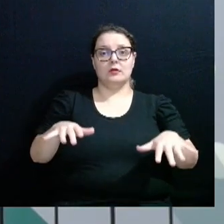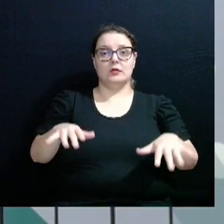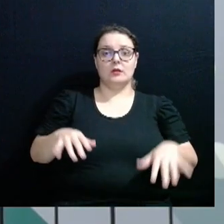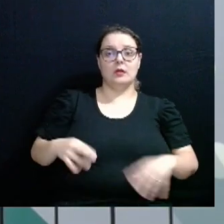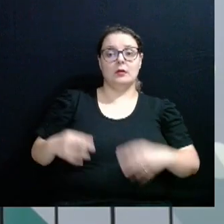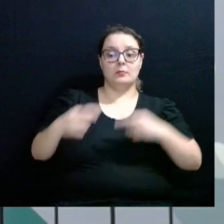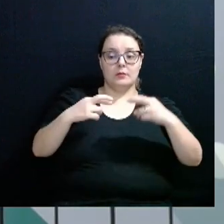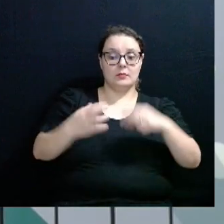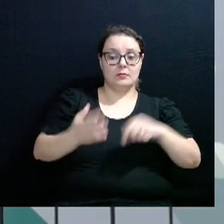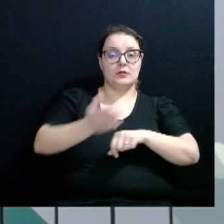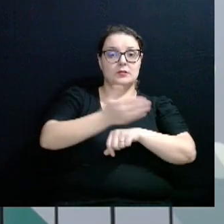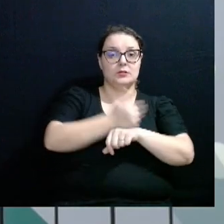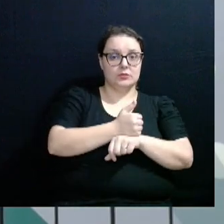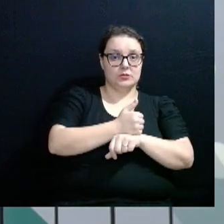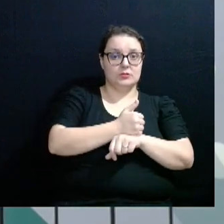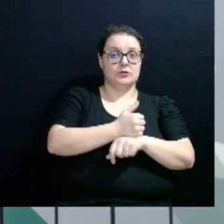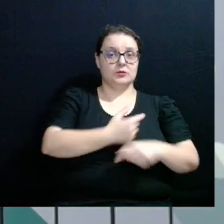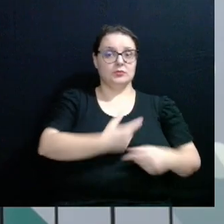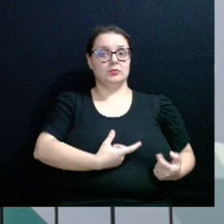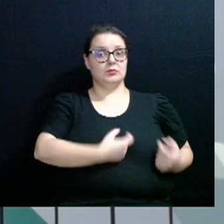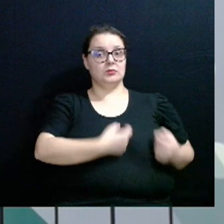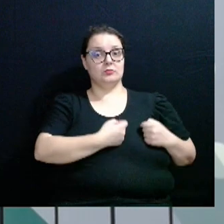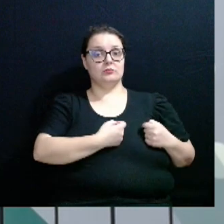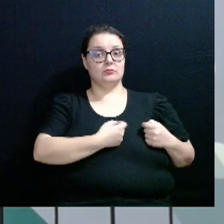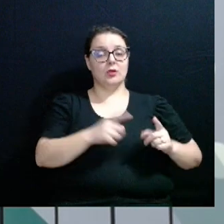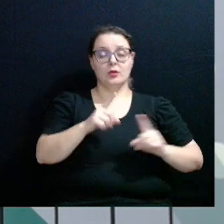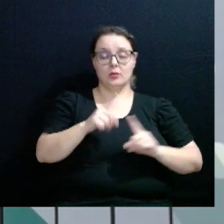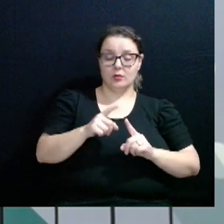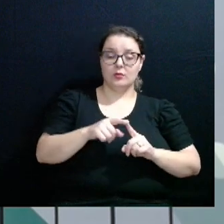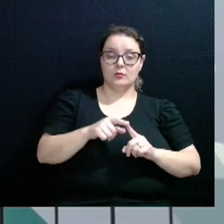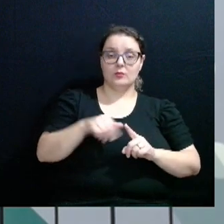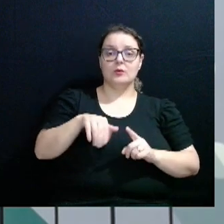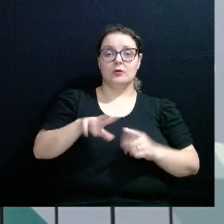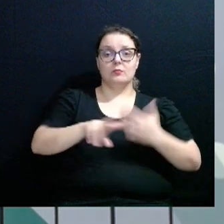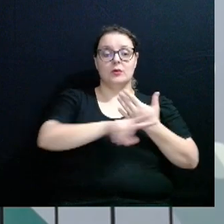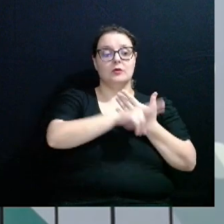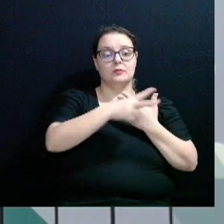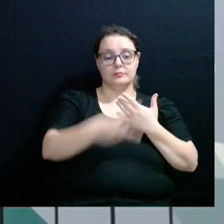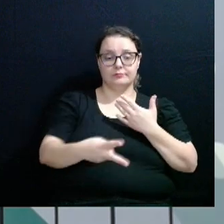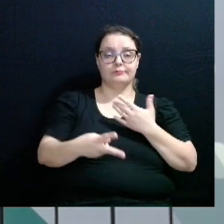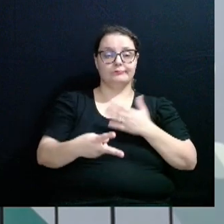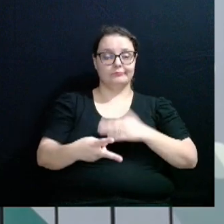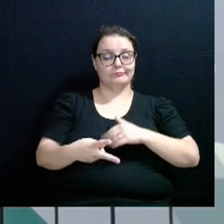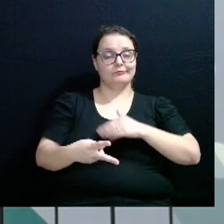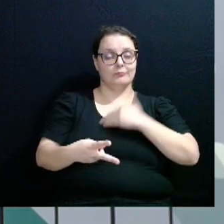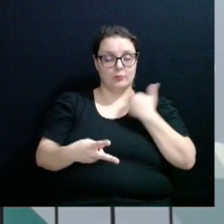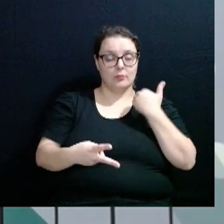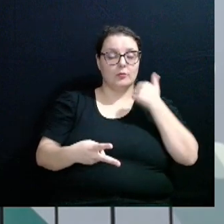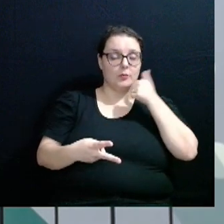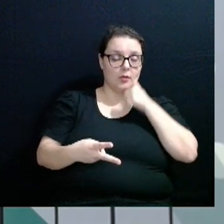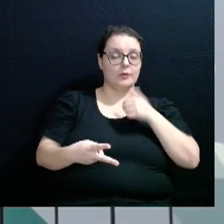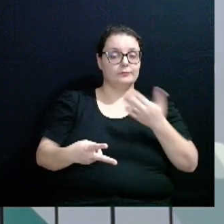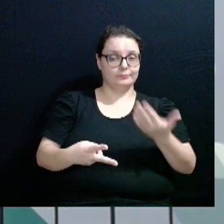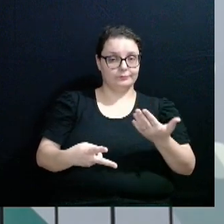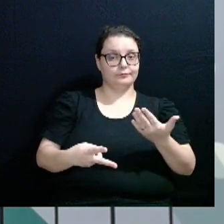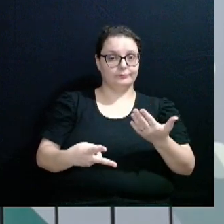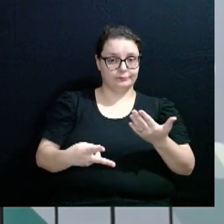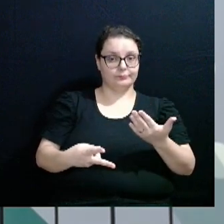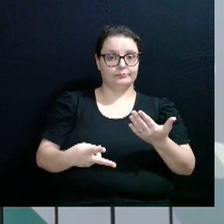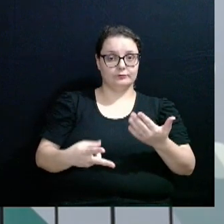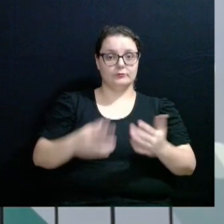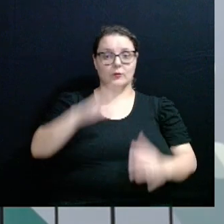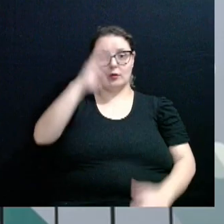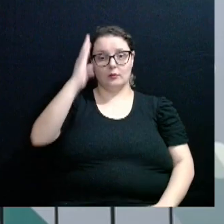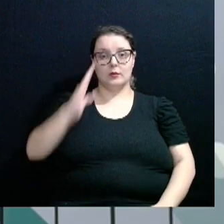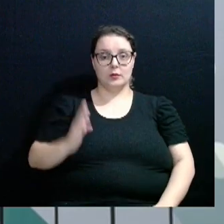de mama, o tipo de câncer que mais atinge e mata mulheres no Brasil. Para entender melhor essa mudança,